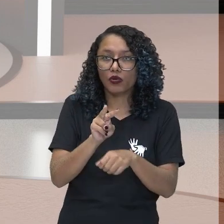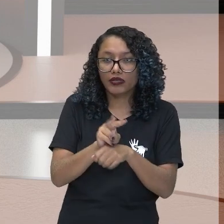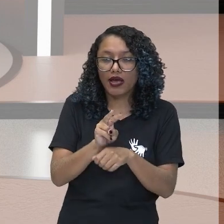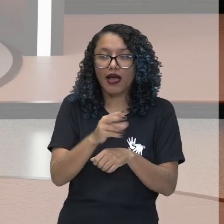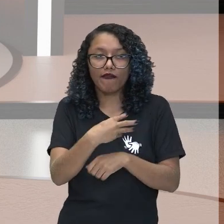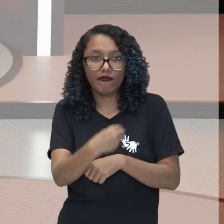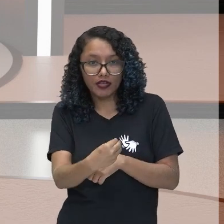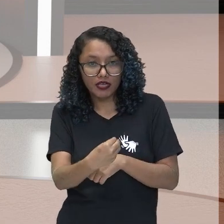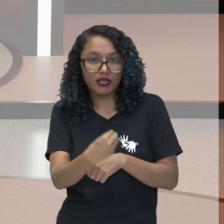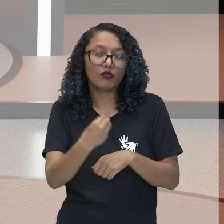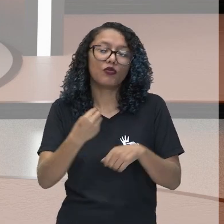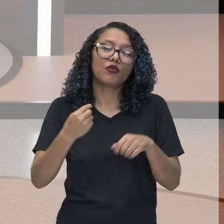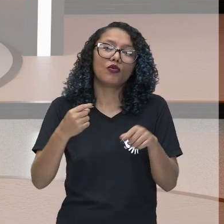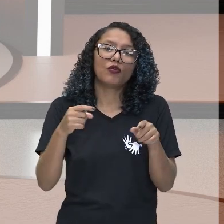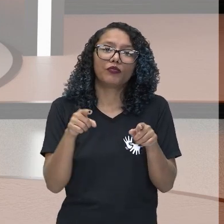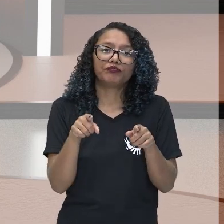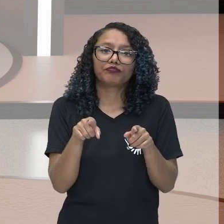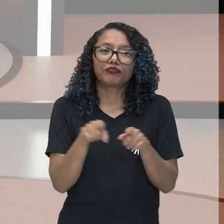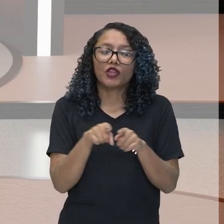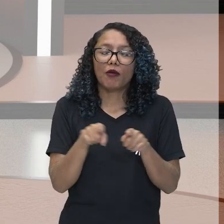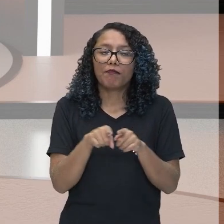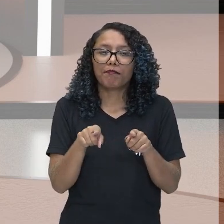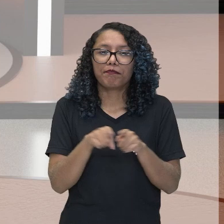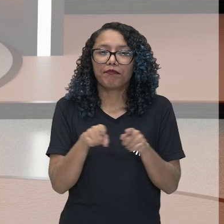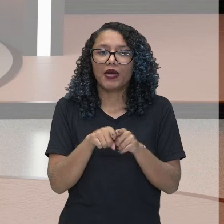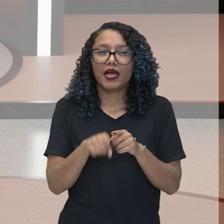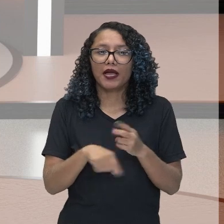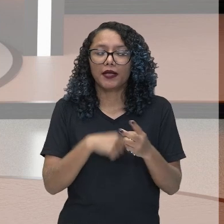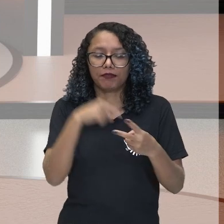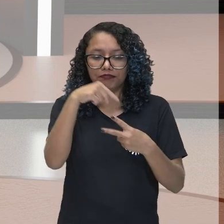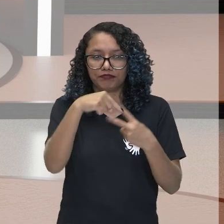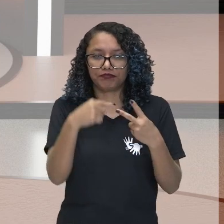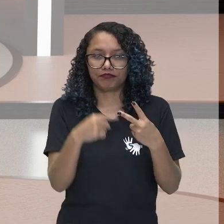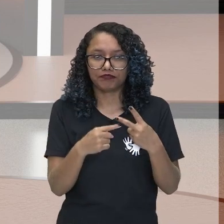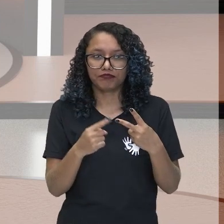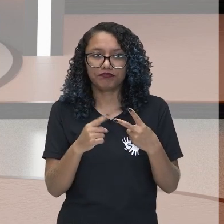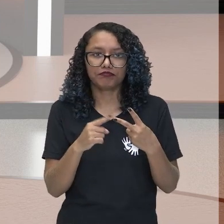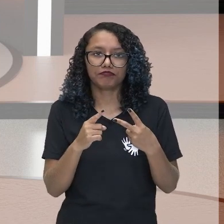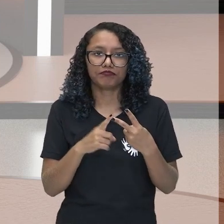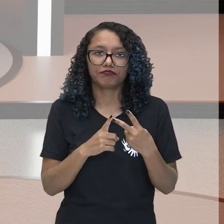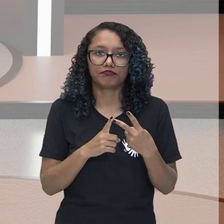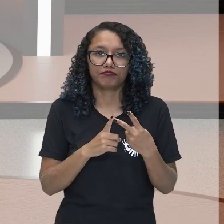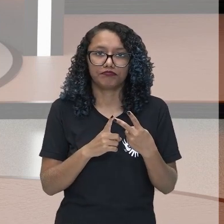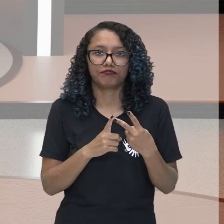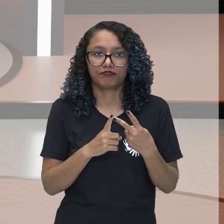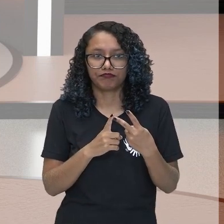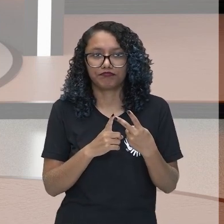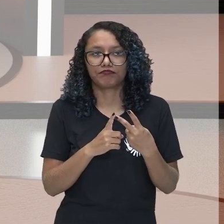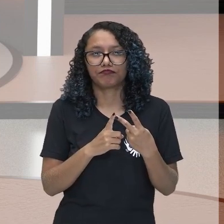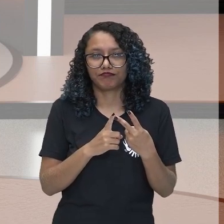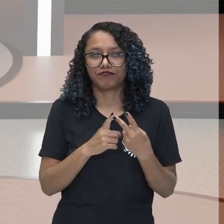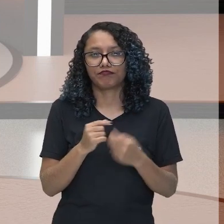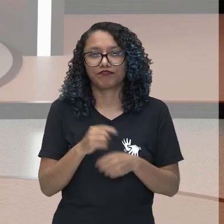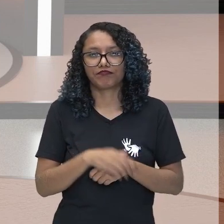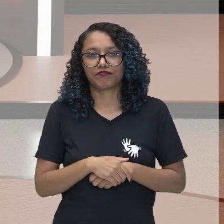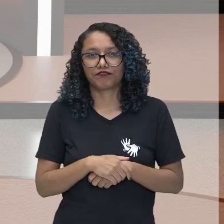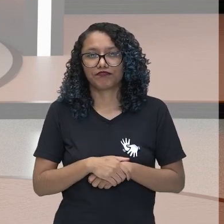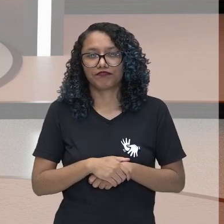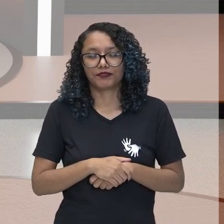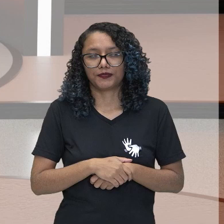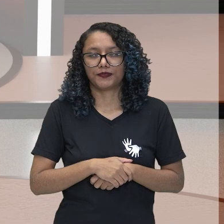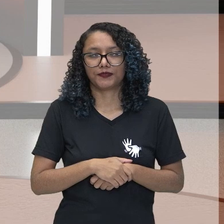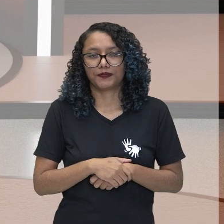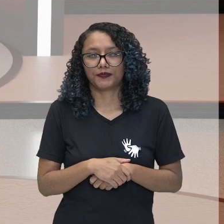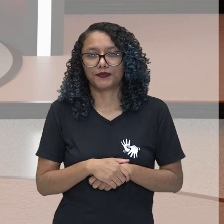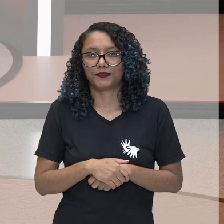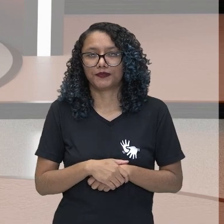aí, verificando, né, além dessa inserção da mulher no mercado de trabalho, o aumento, né, dessas despesas para a